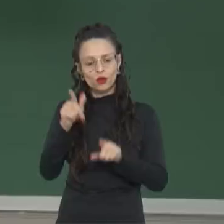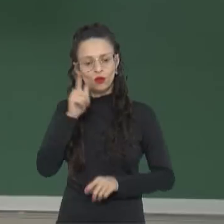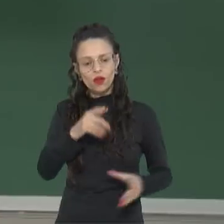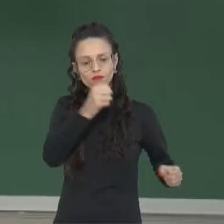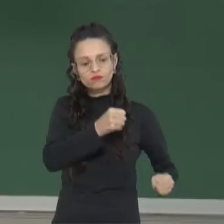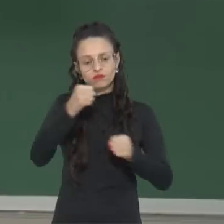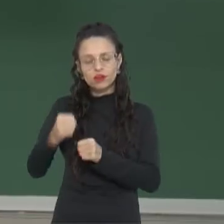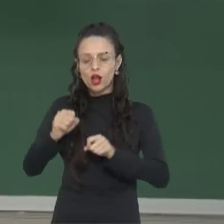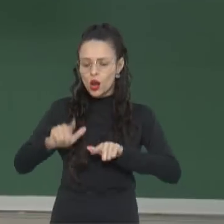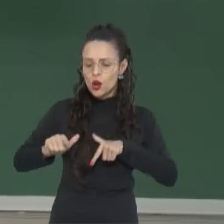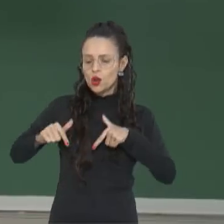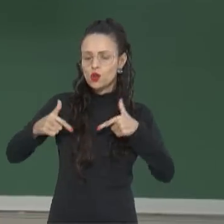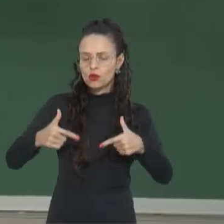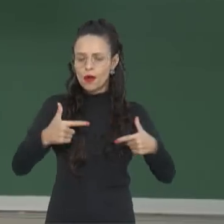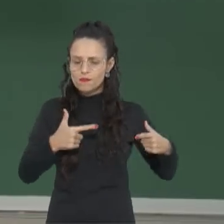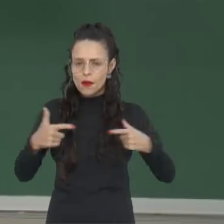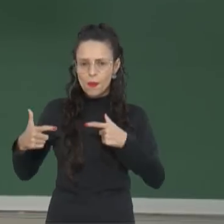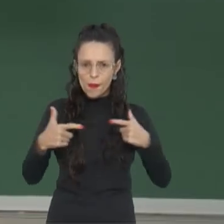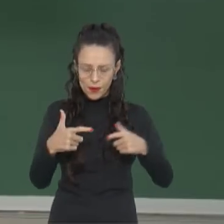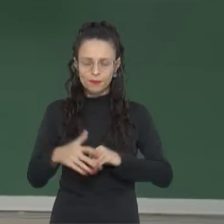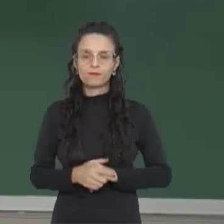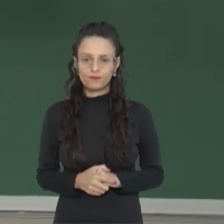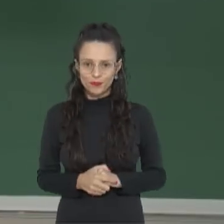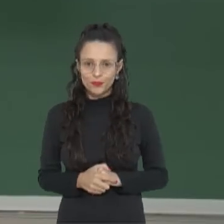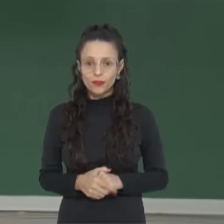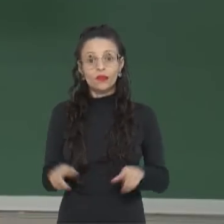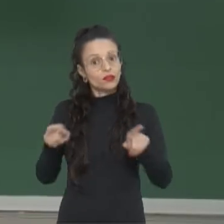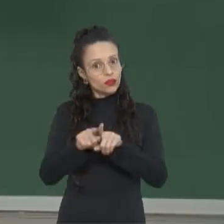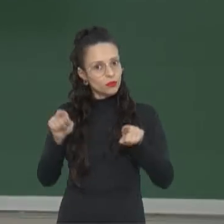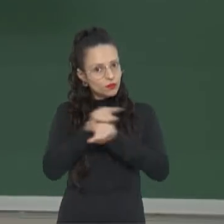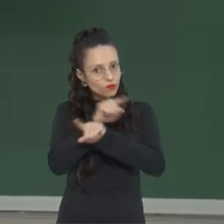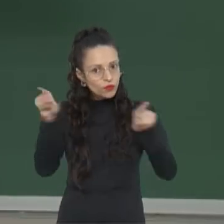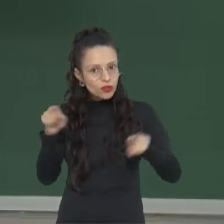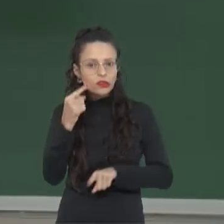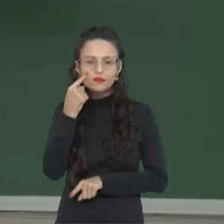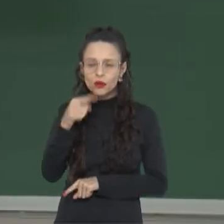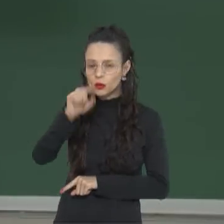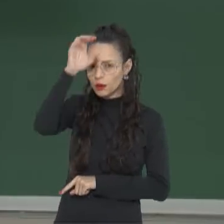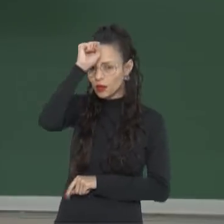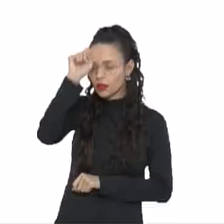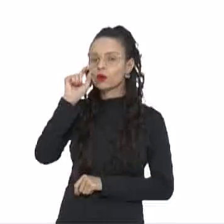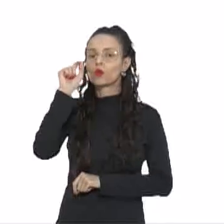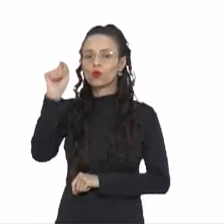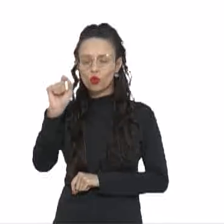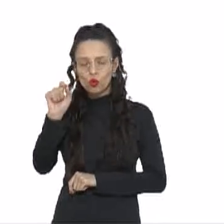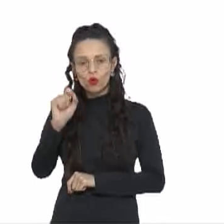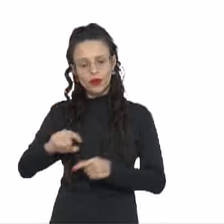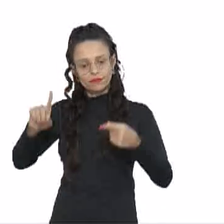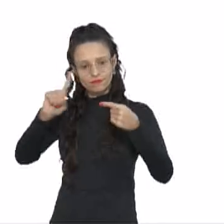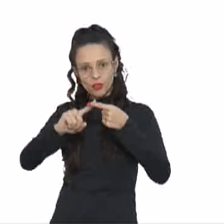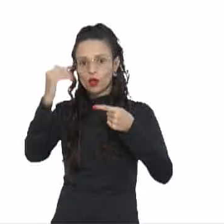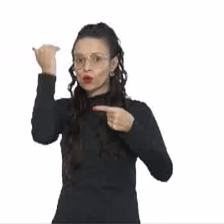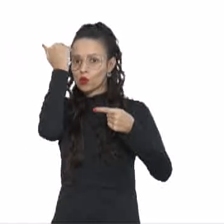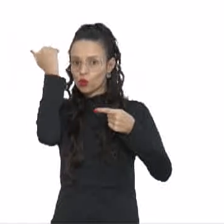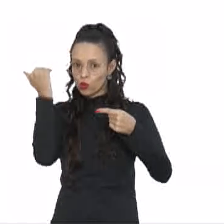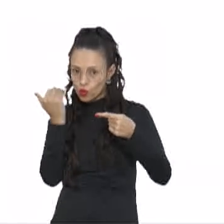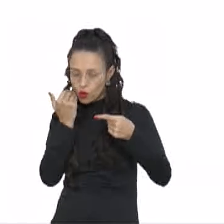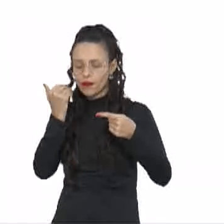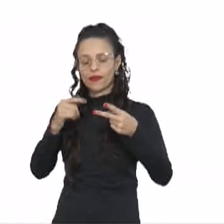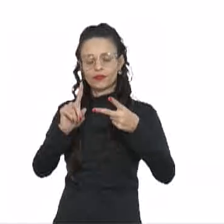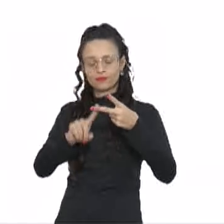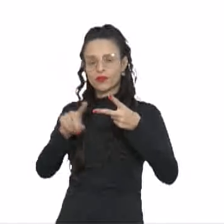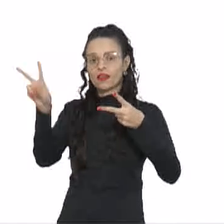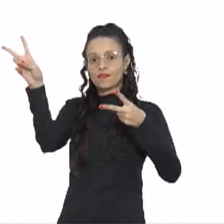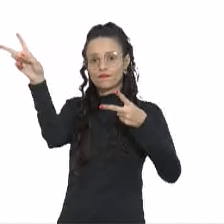meio da luta armada. E ainda você viu que a Coreia e o Vietnã tiveram seus